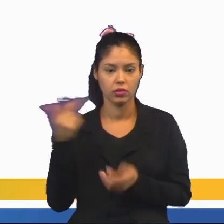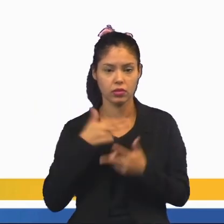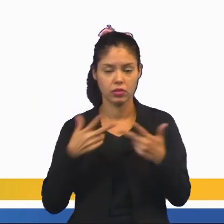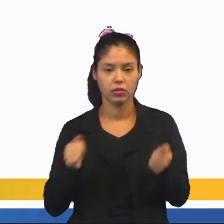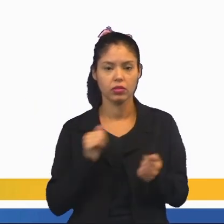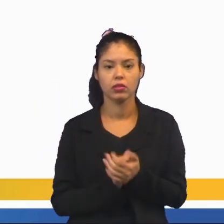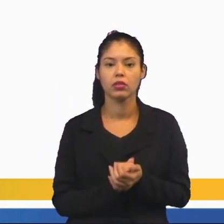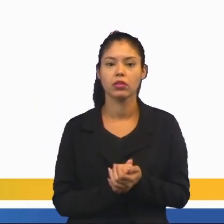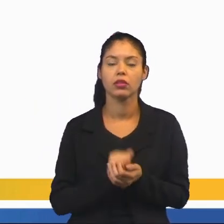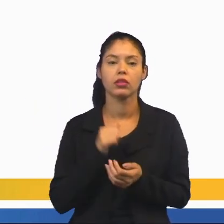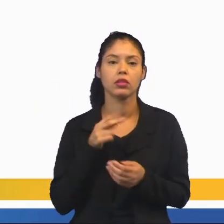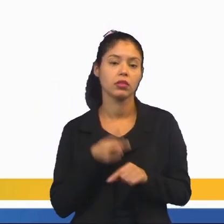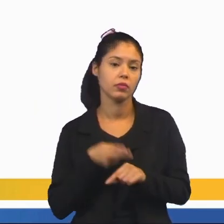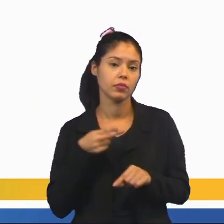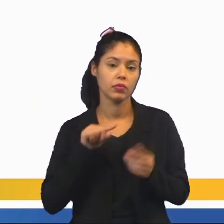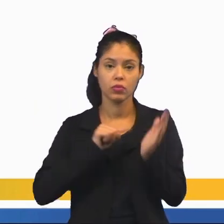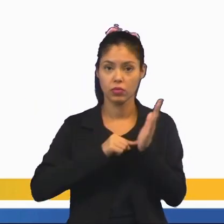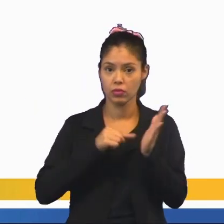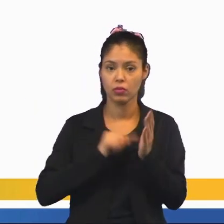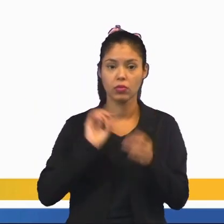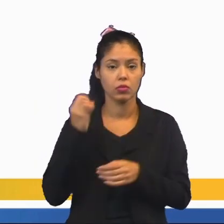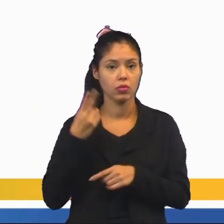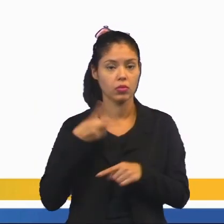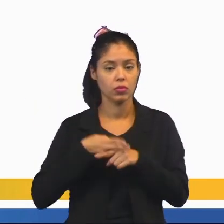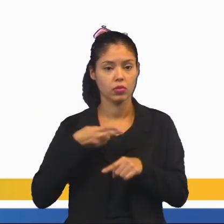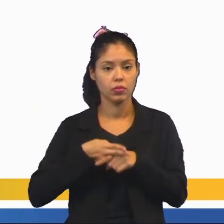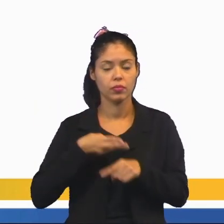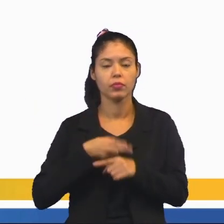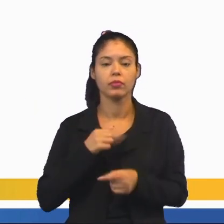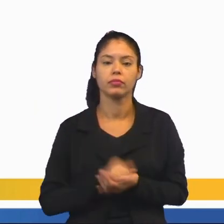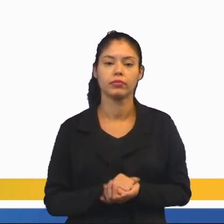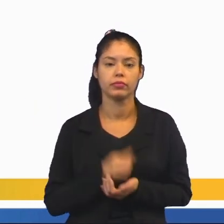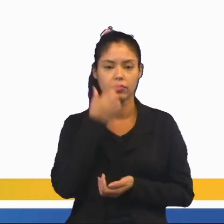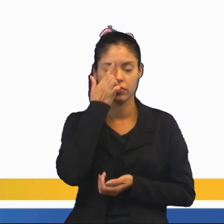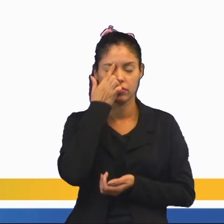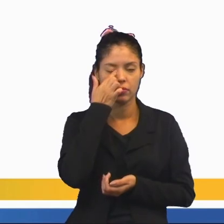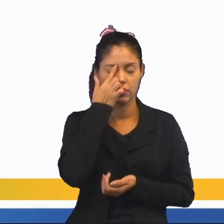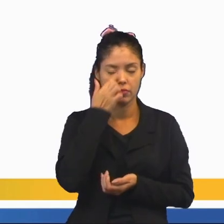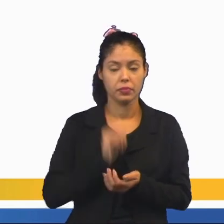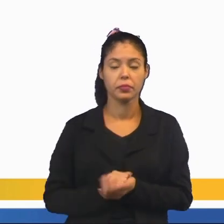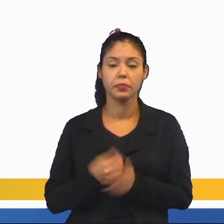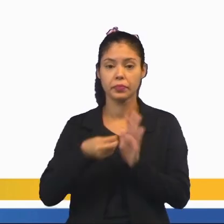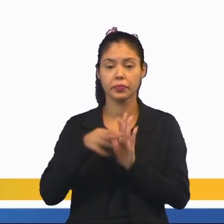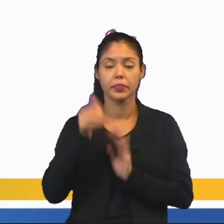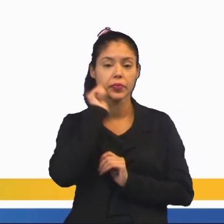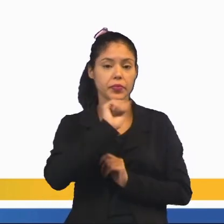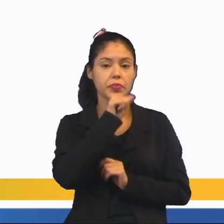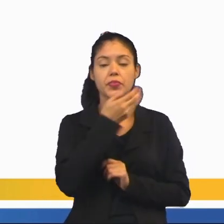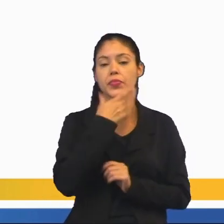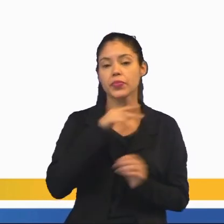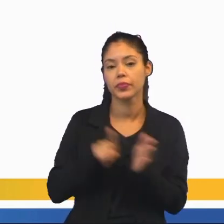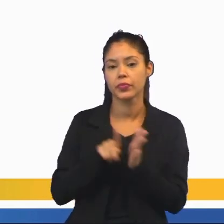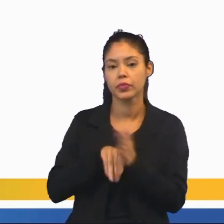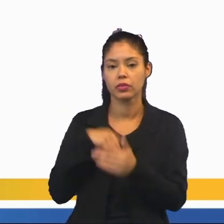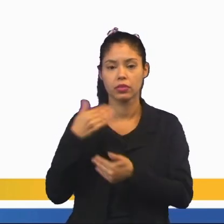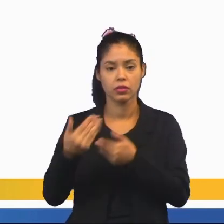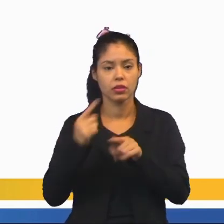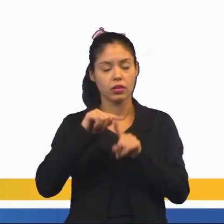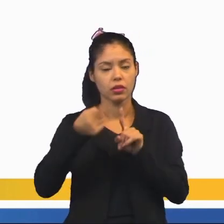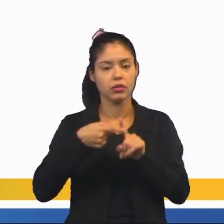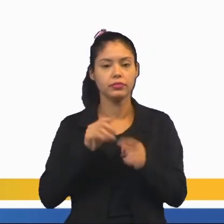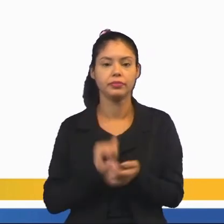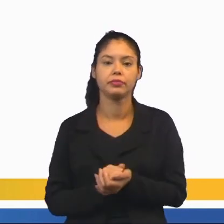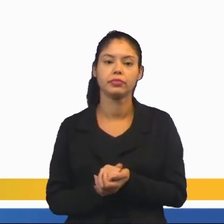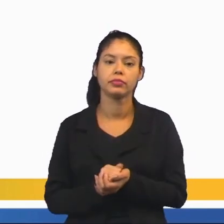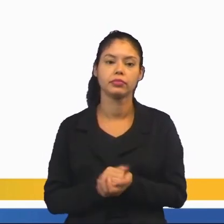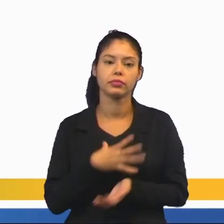e outros objetos que furam ou cortam. Transmissão de mãe para o filho durante a